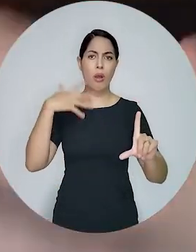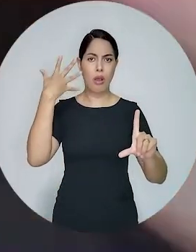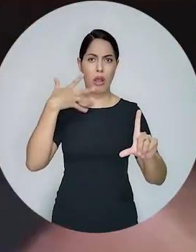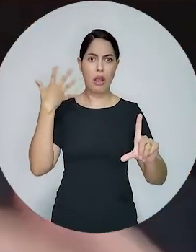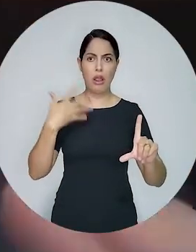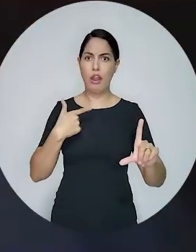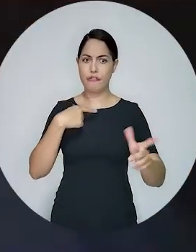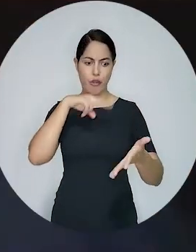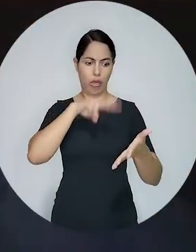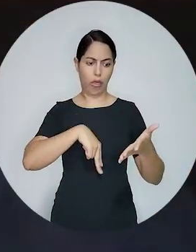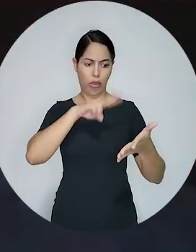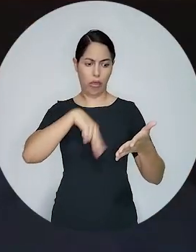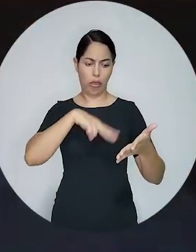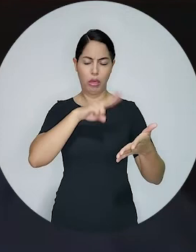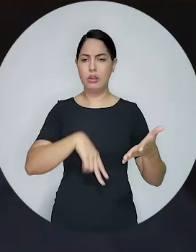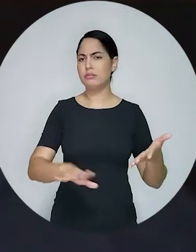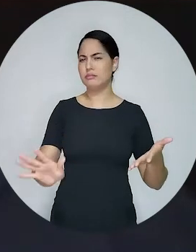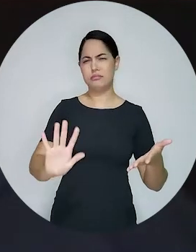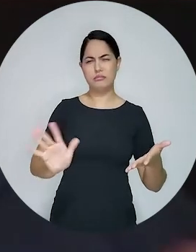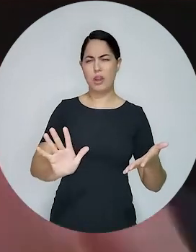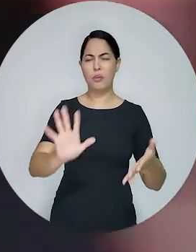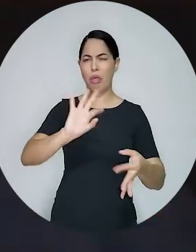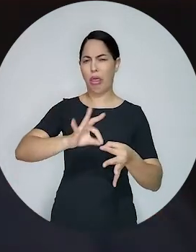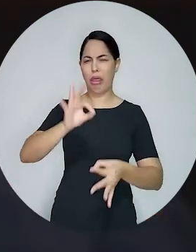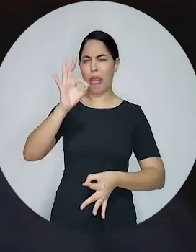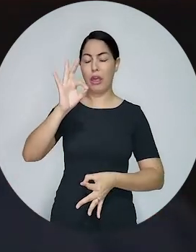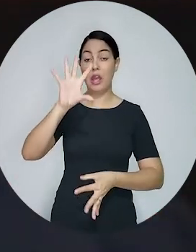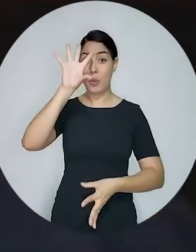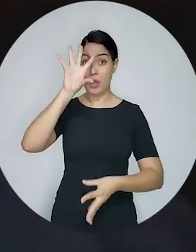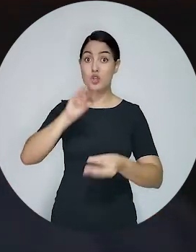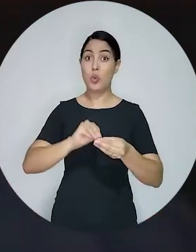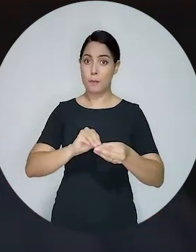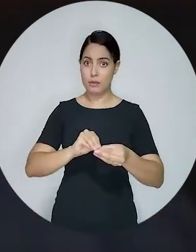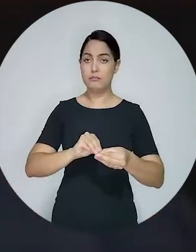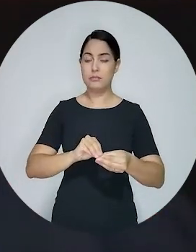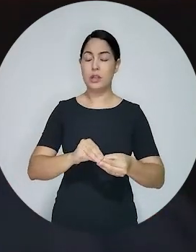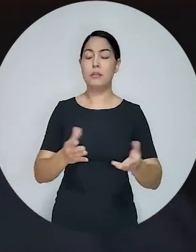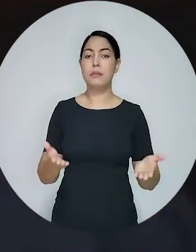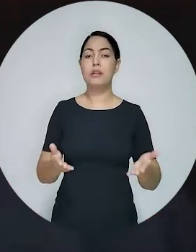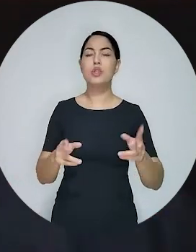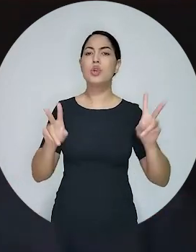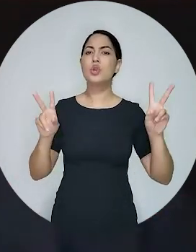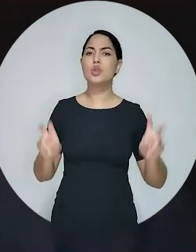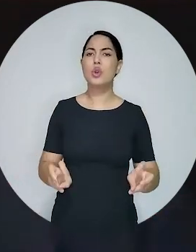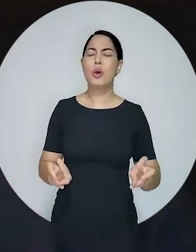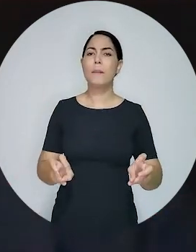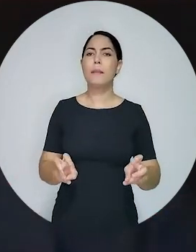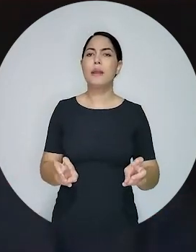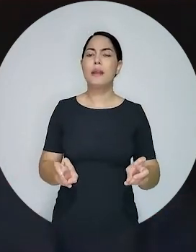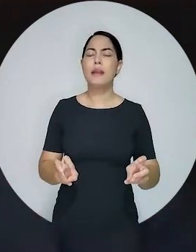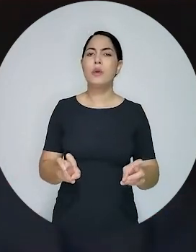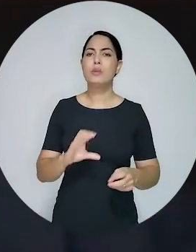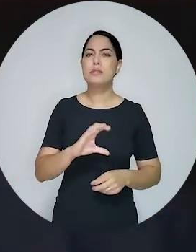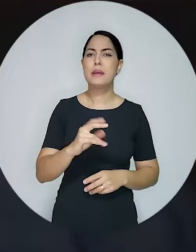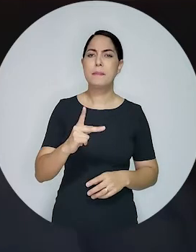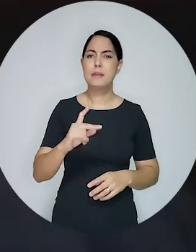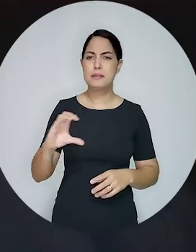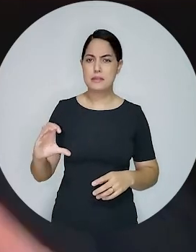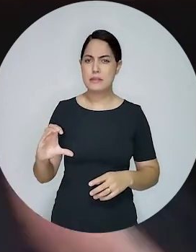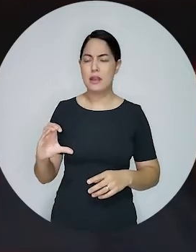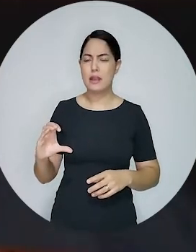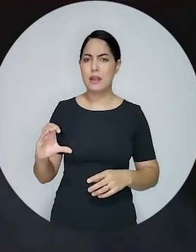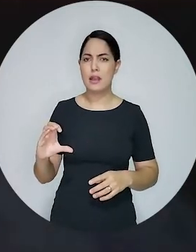bloco, claro que eu não vou cansá-los lendo aqui tudo, mas um breve resumo, no tema da simetria do